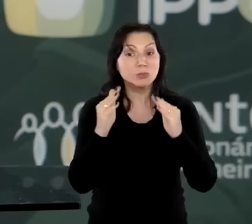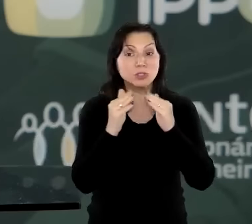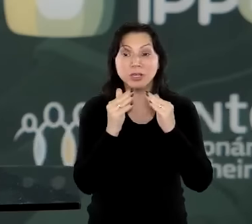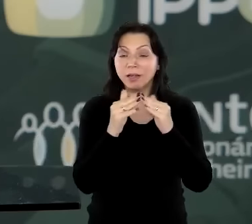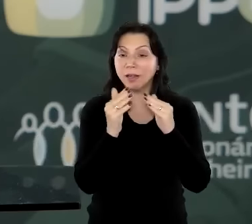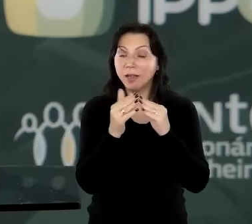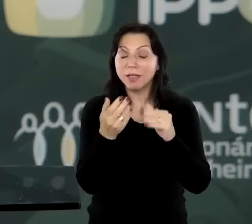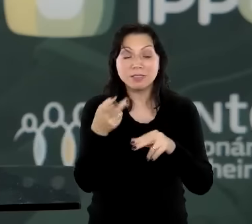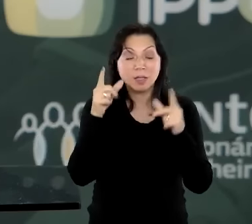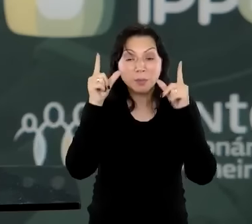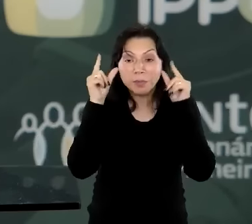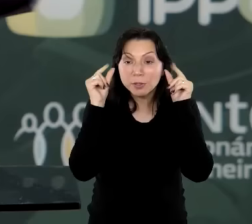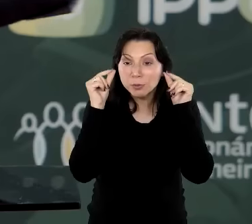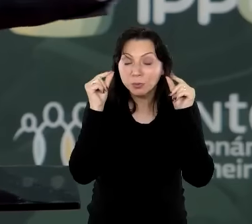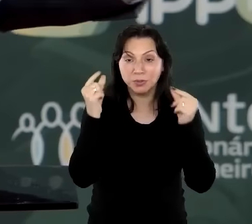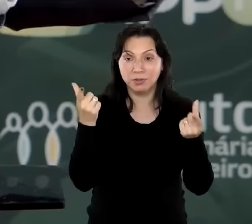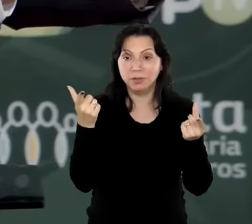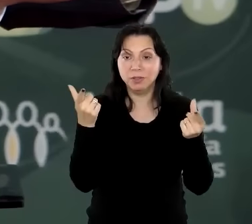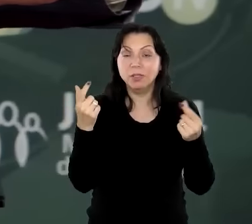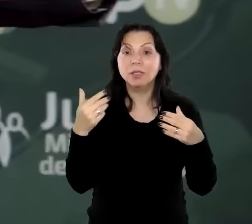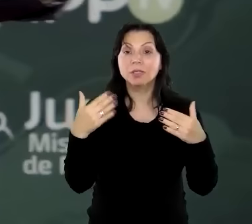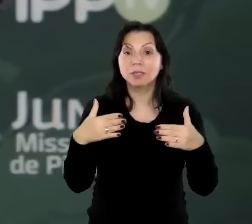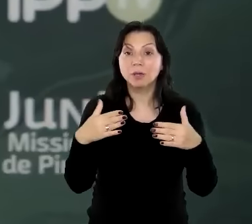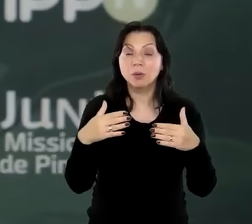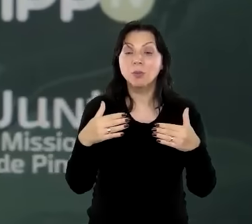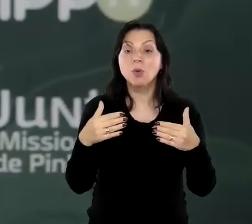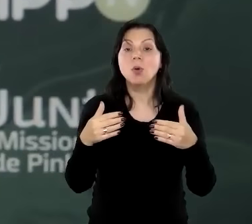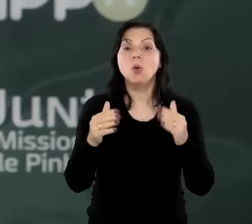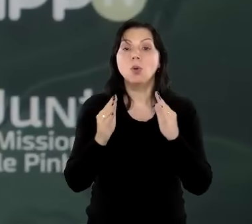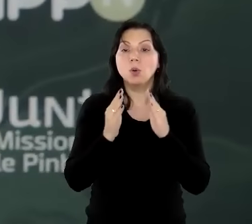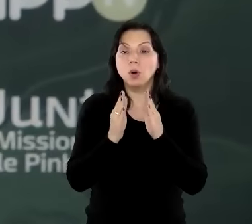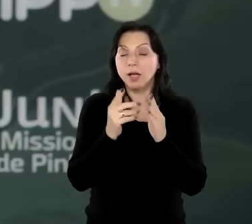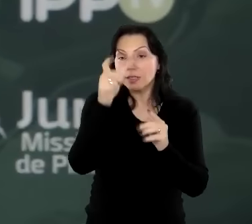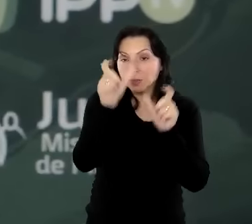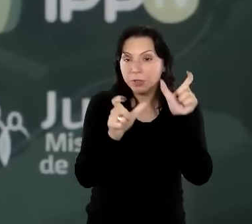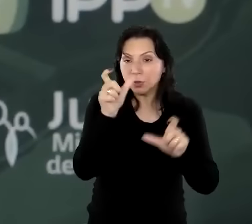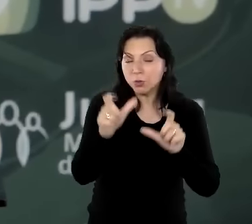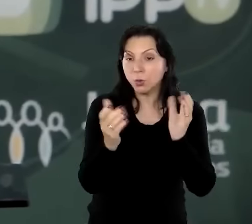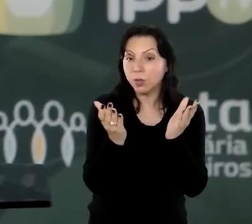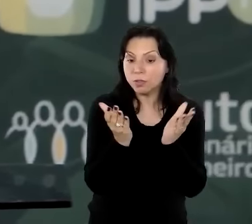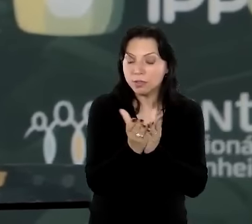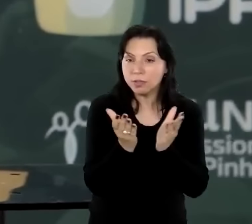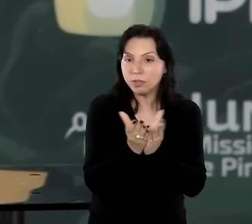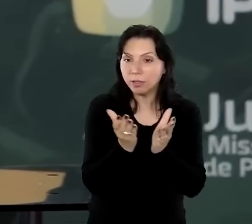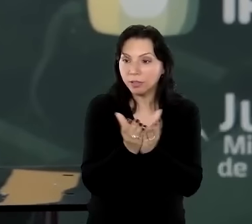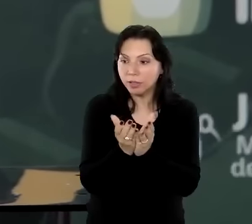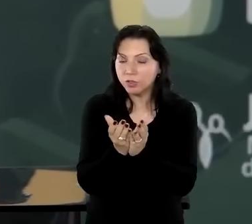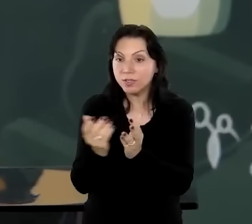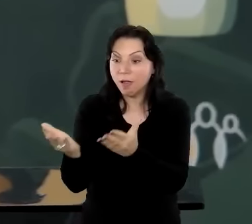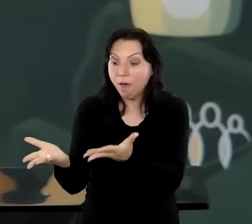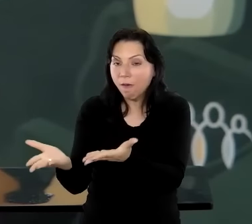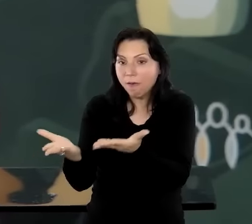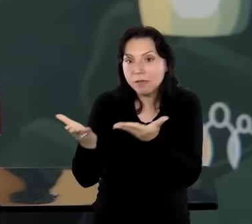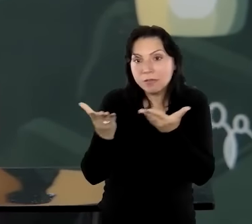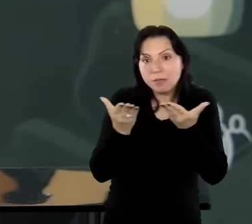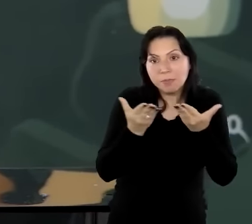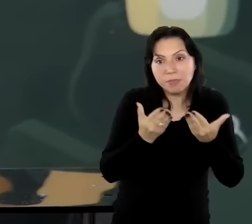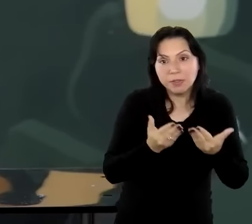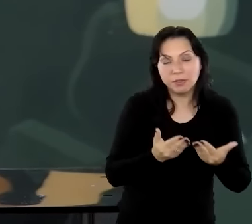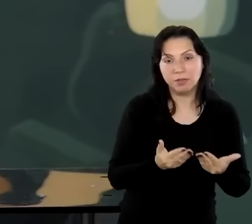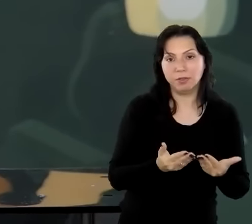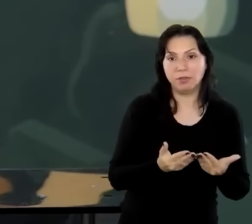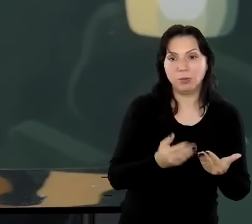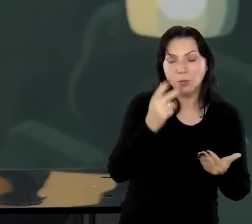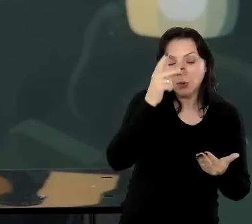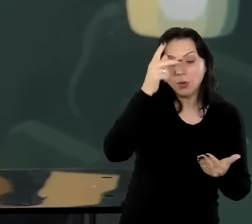acolá. E esses irmãos então abrigavam essas pessoas, passando por dificuldades, e vocês perceberam que os crentes